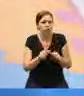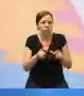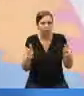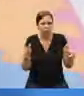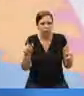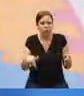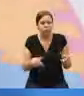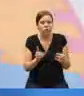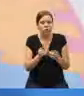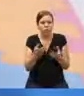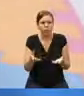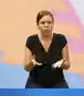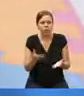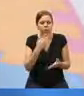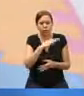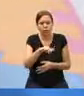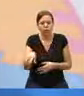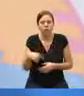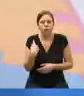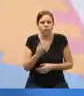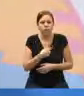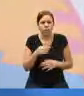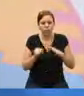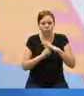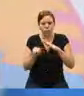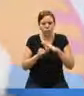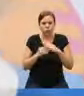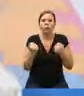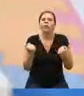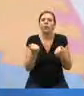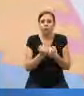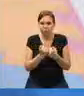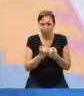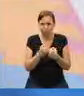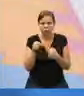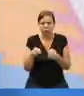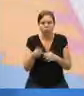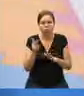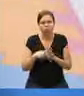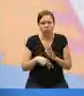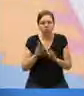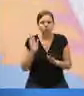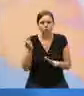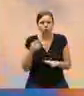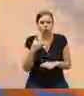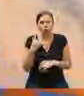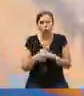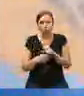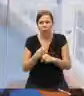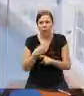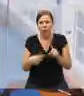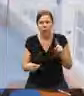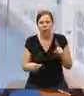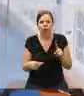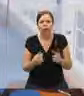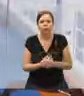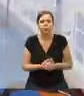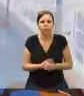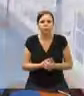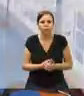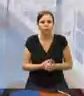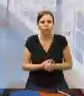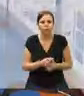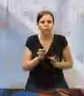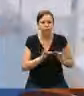ampliação do atendimento a essas crianças, e a Fraternidade então está apoiando esse projeto já há mais de um ano e meio,